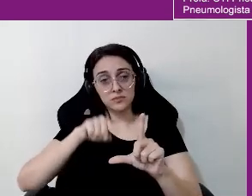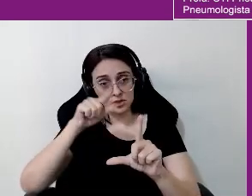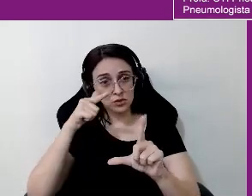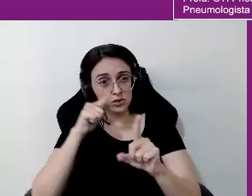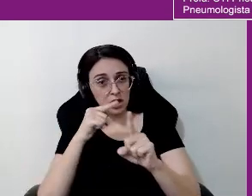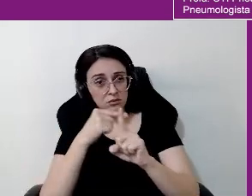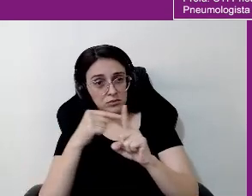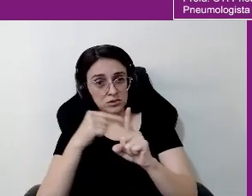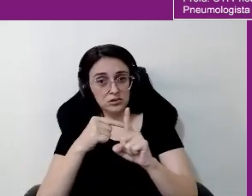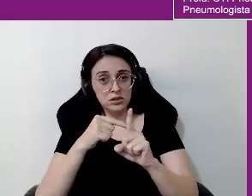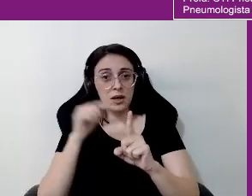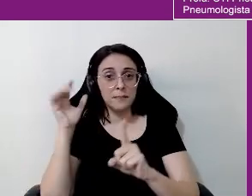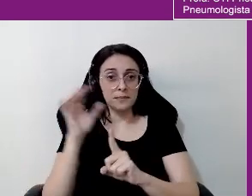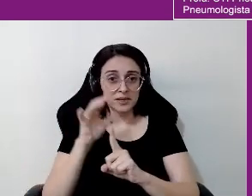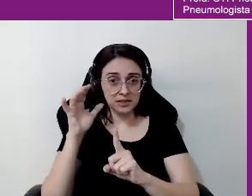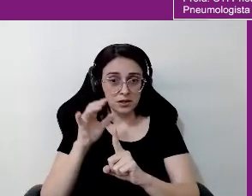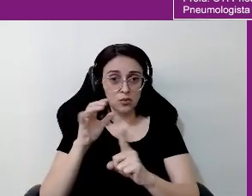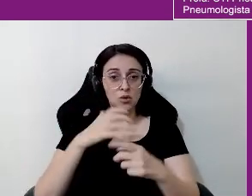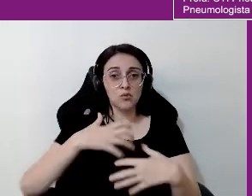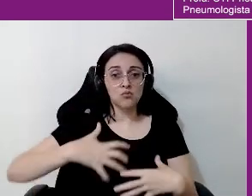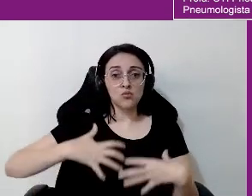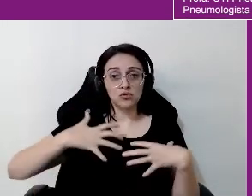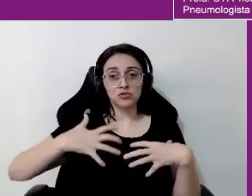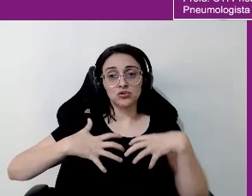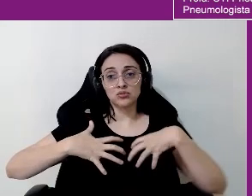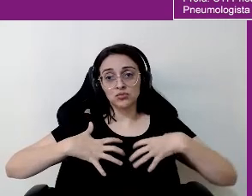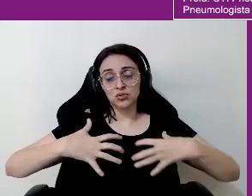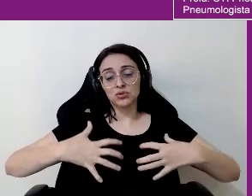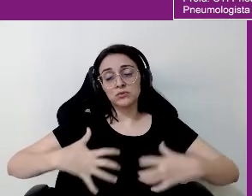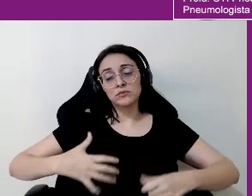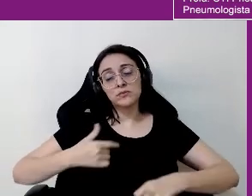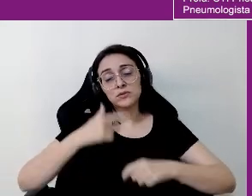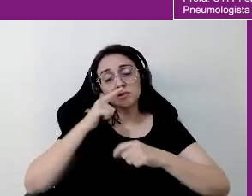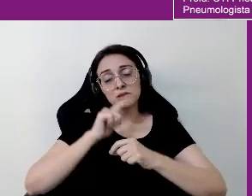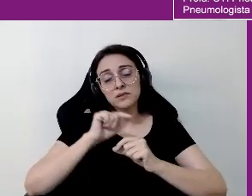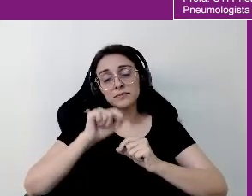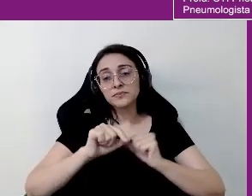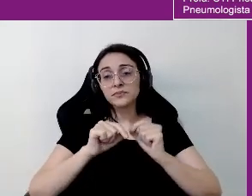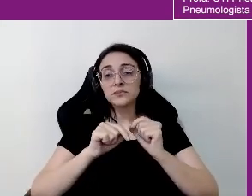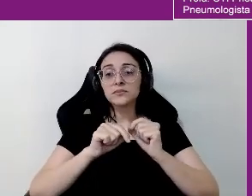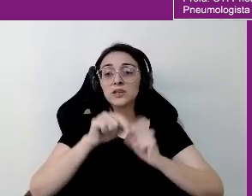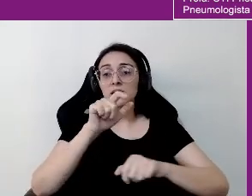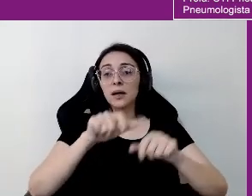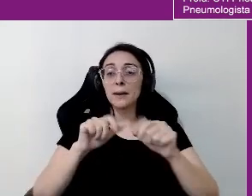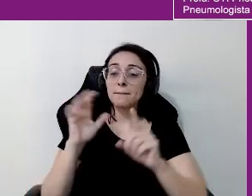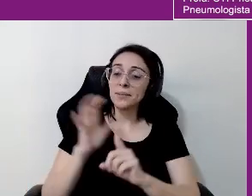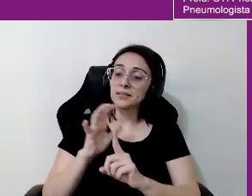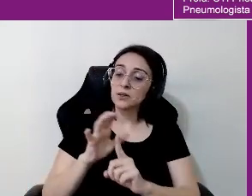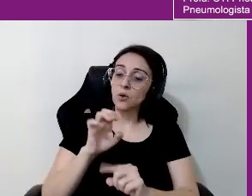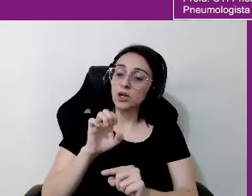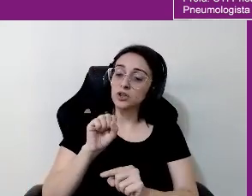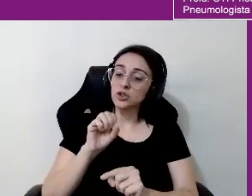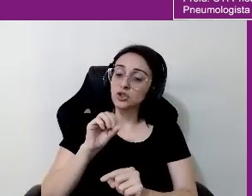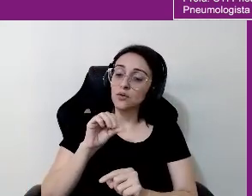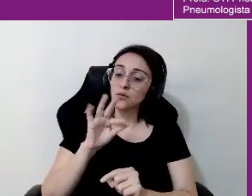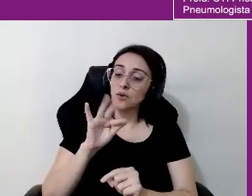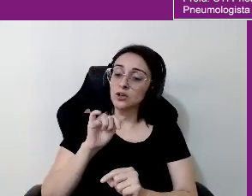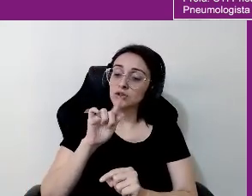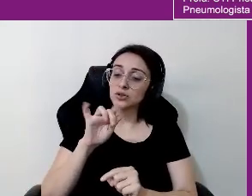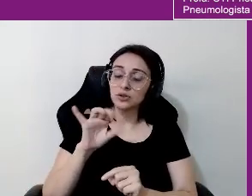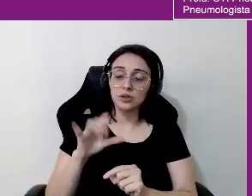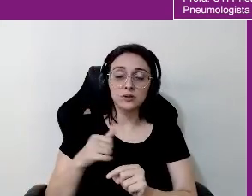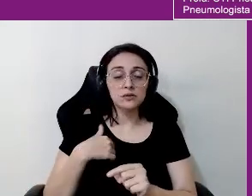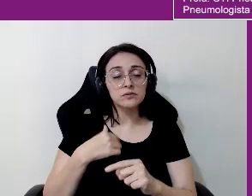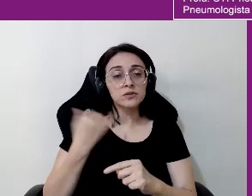medir a pressão muscular. Isso eles correlacionaram com a pressão esofágica, então é